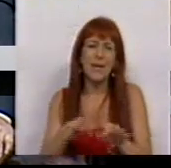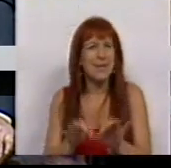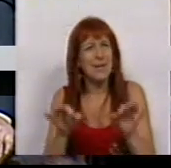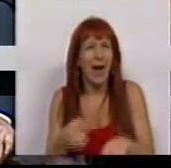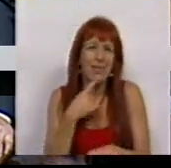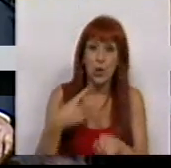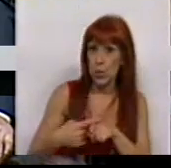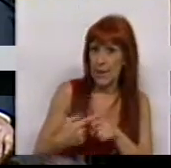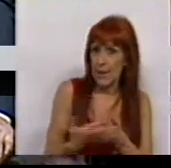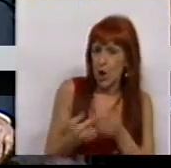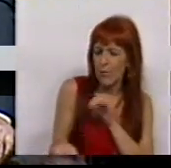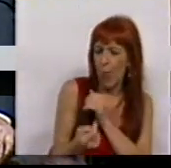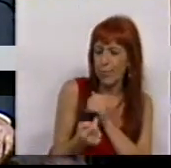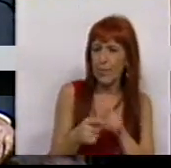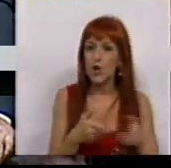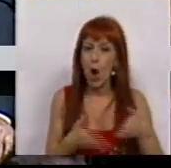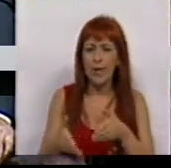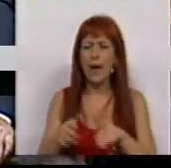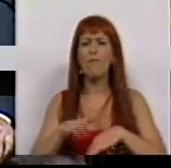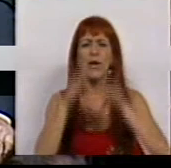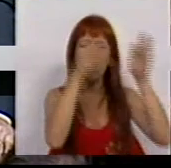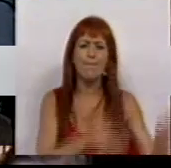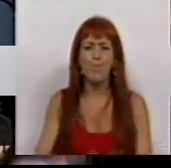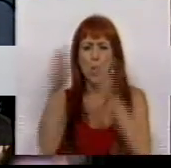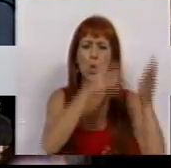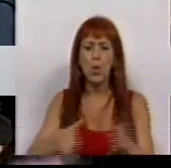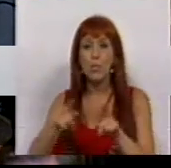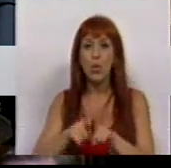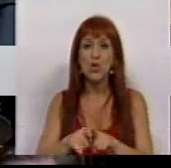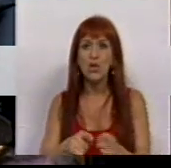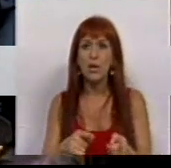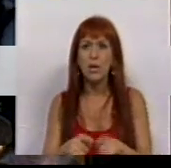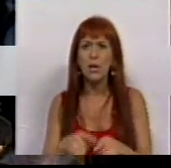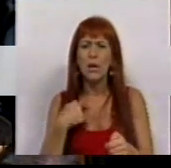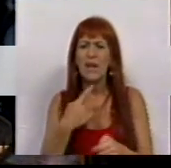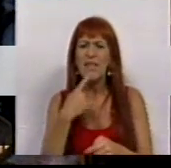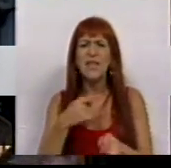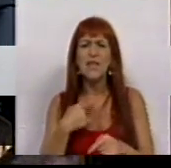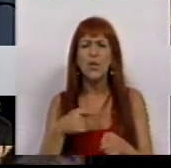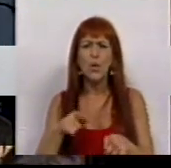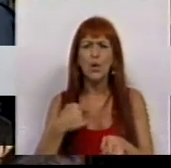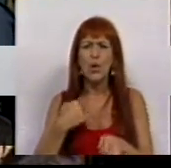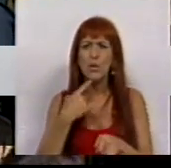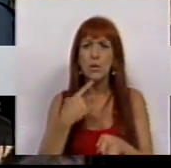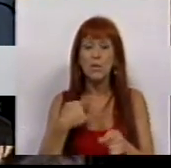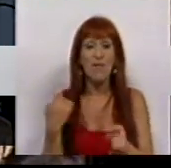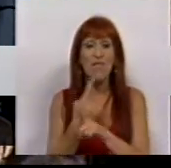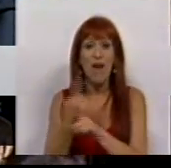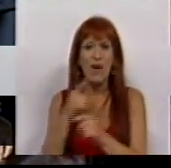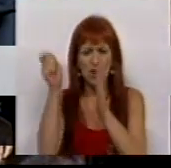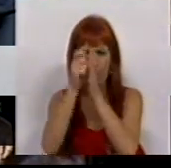diz, os interesses económicos a orientar a produção. Os exemplos que confirmam o que dizemos são